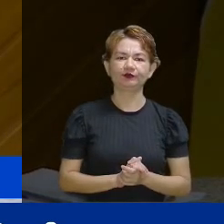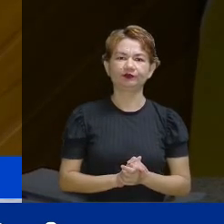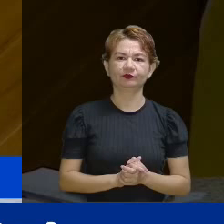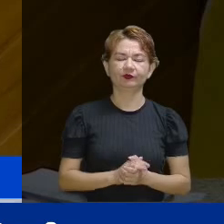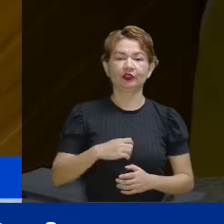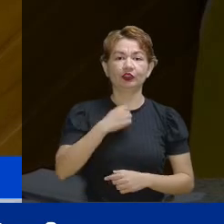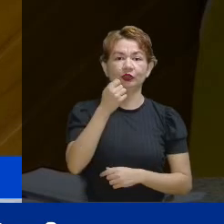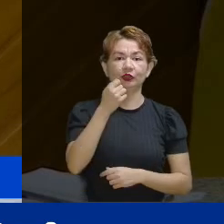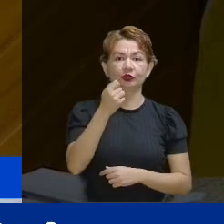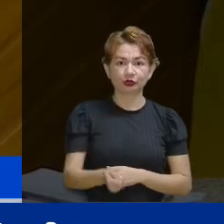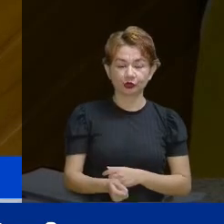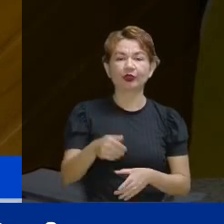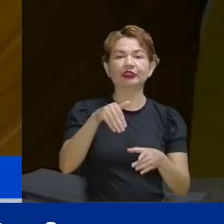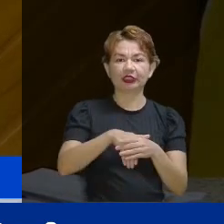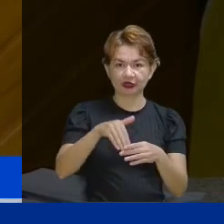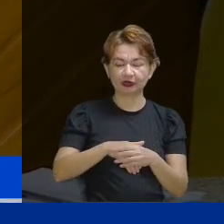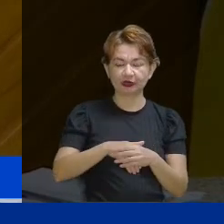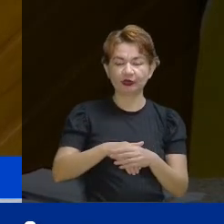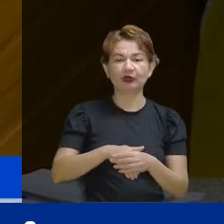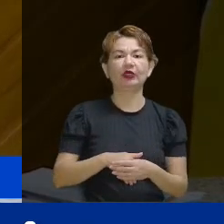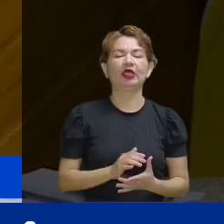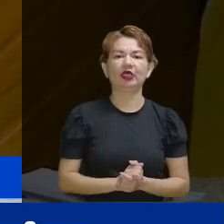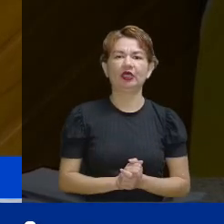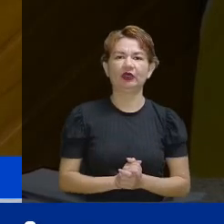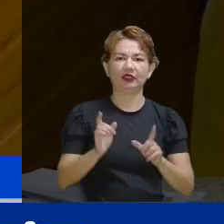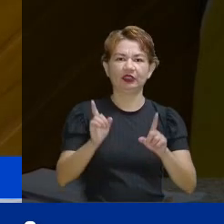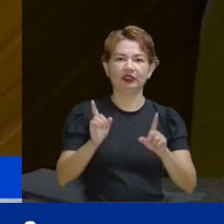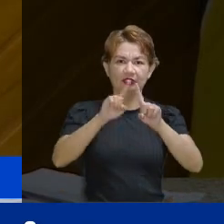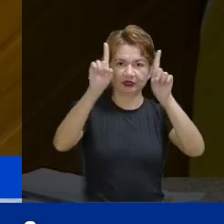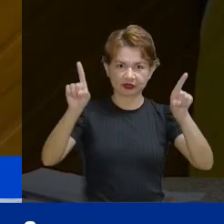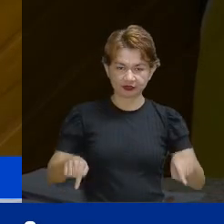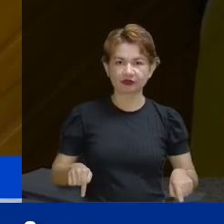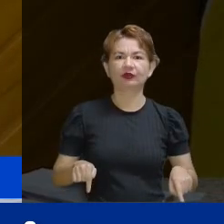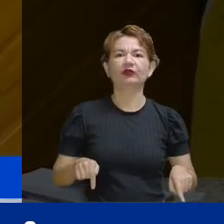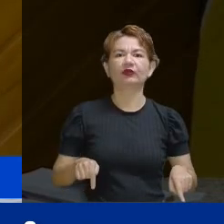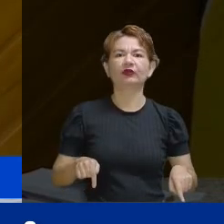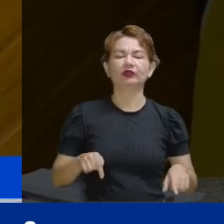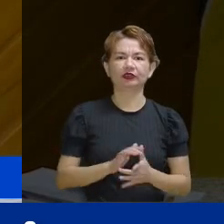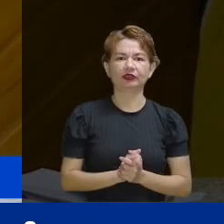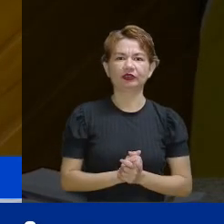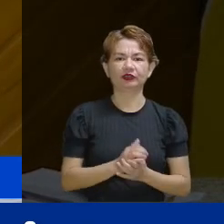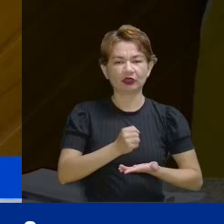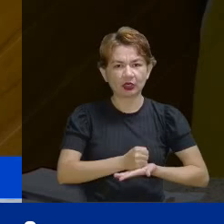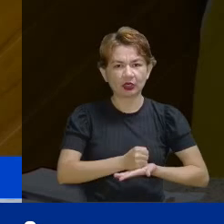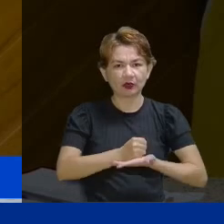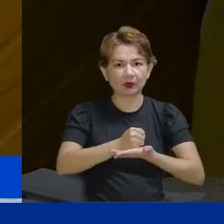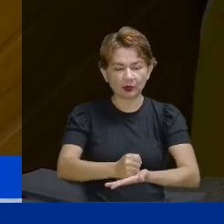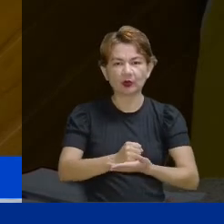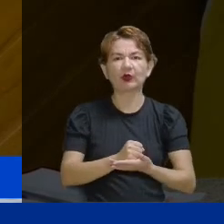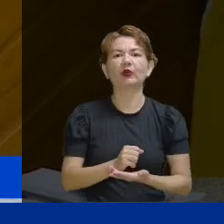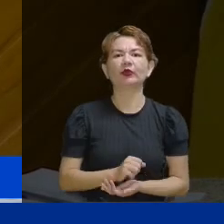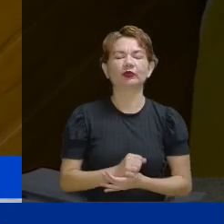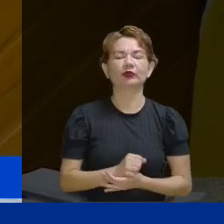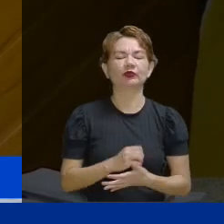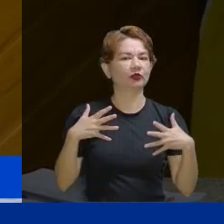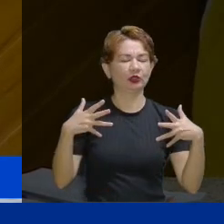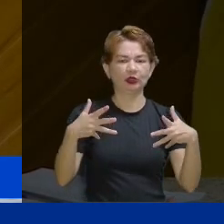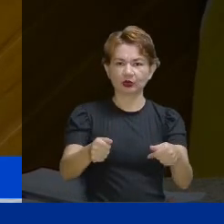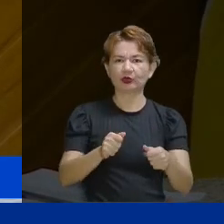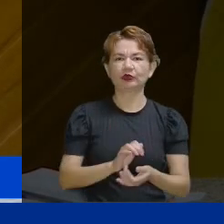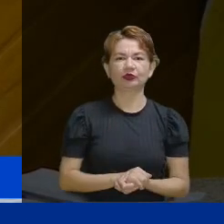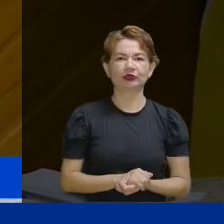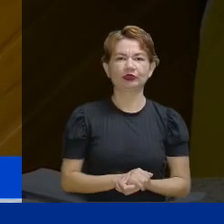nossos juízes e juízas eleitorais, os nossos servidores e servidoras, nossos colaboradores e colaboradoras.